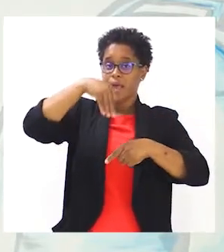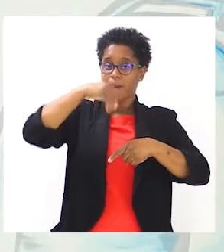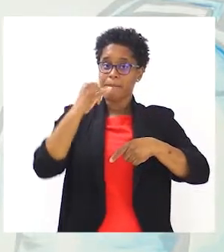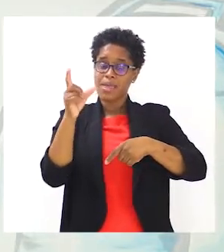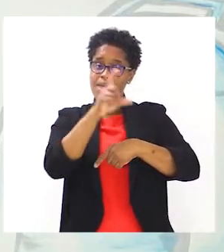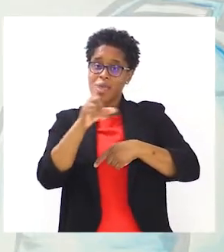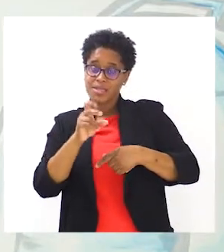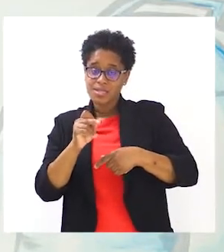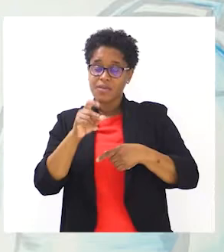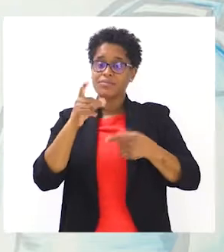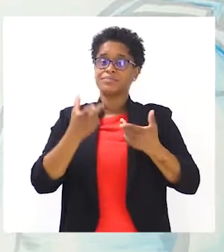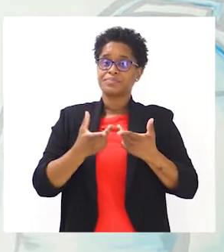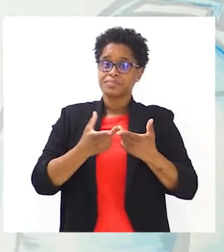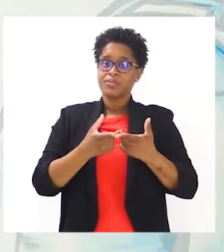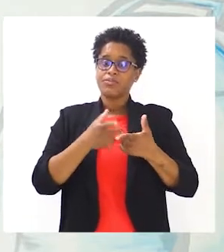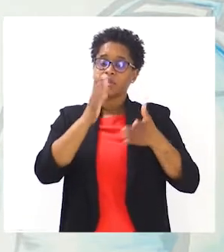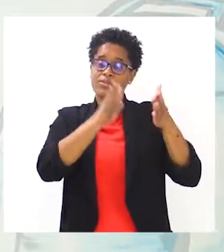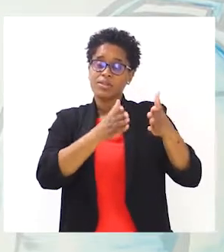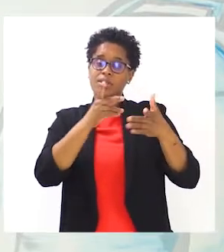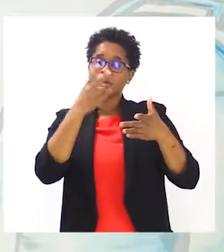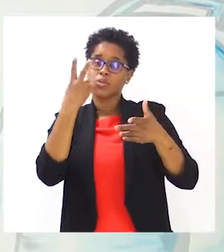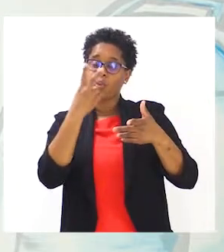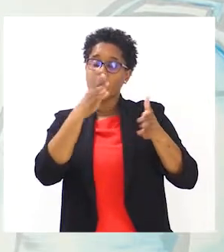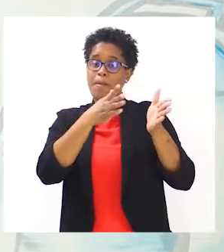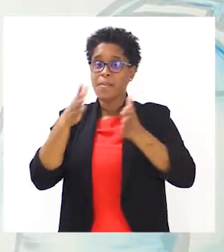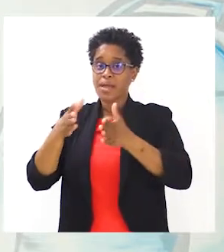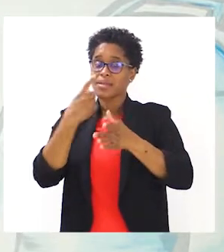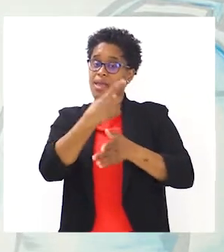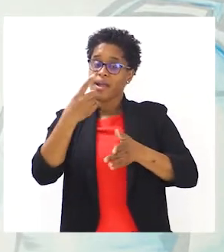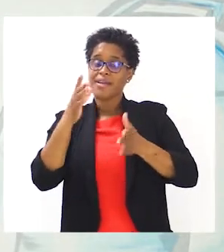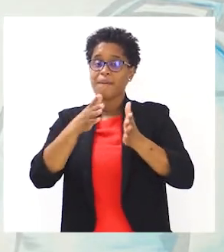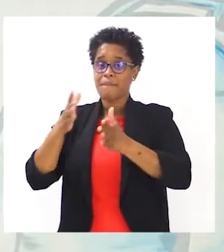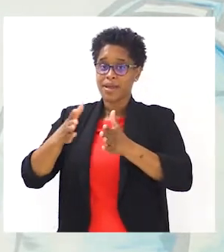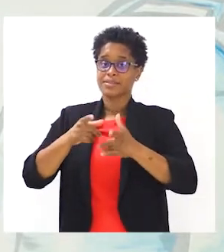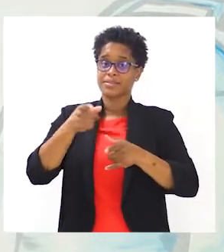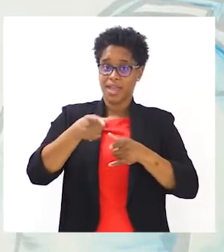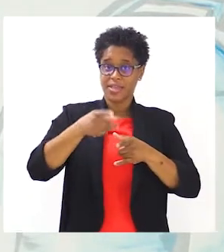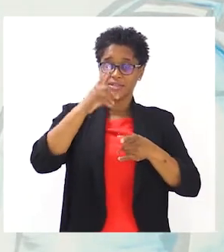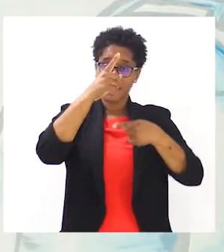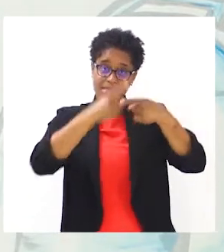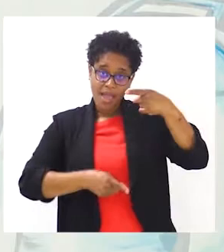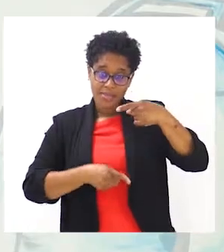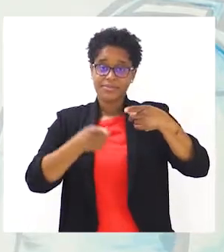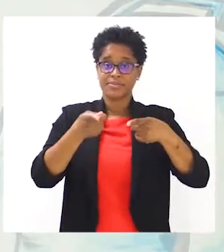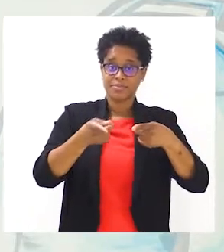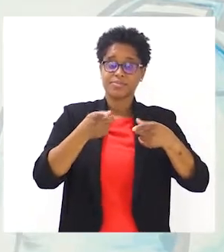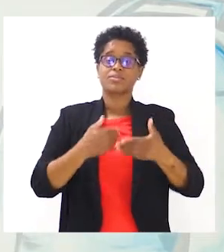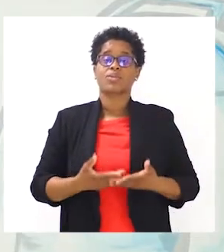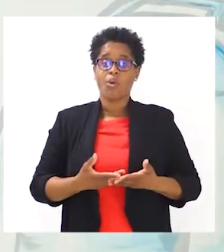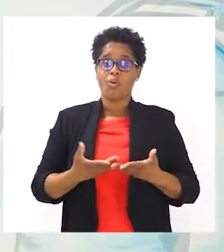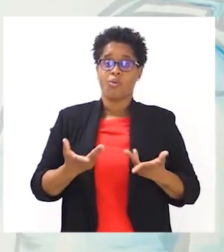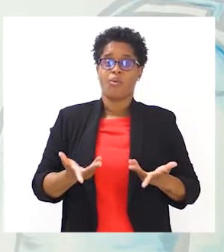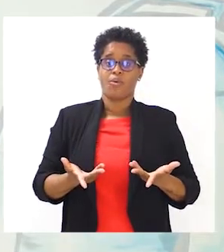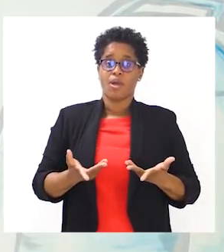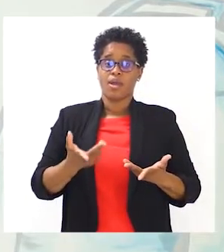que foi dividida em 2 partes. Então, cada parte desta metade